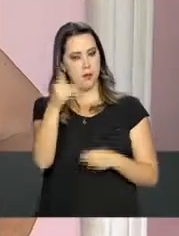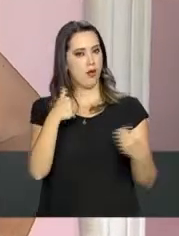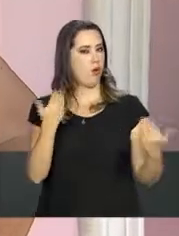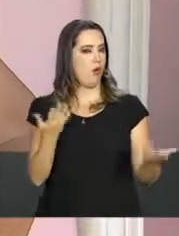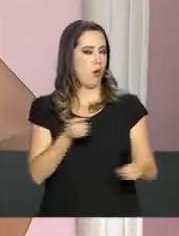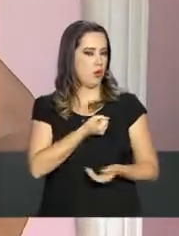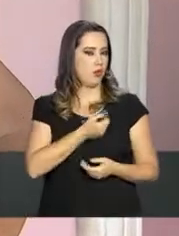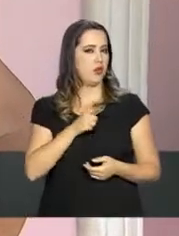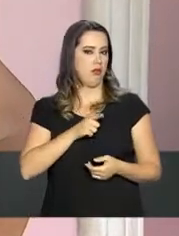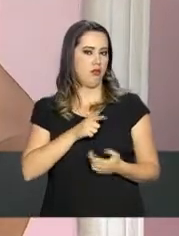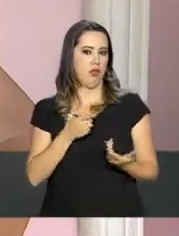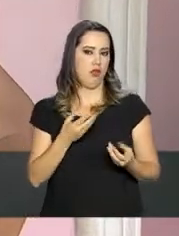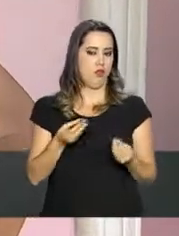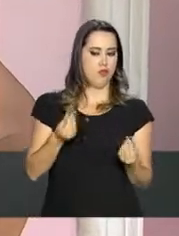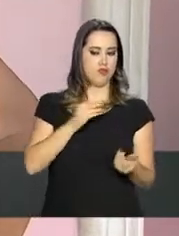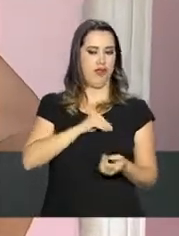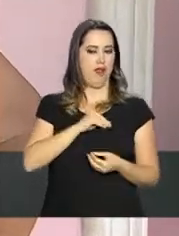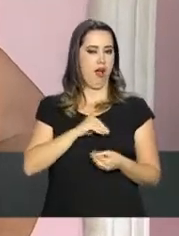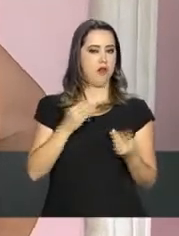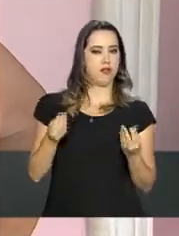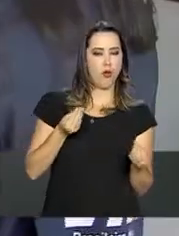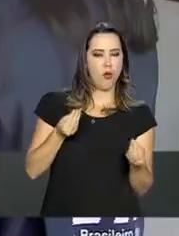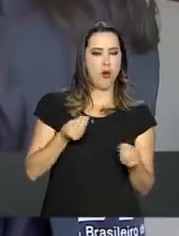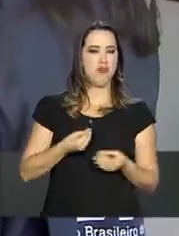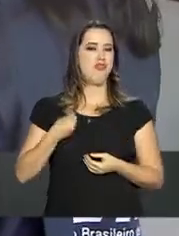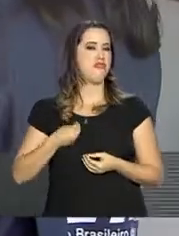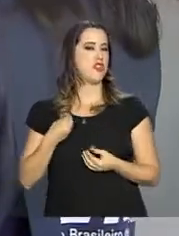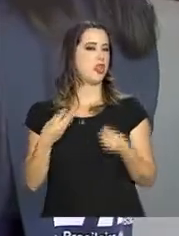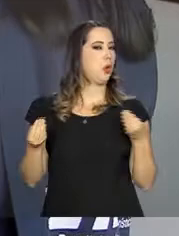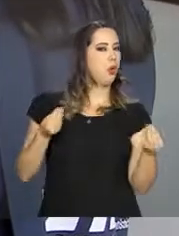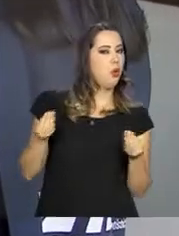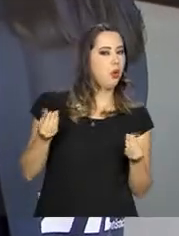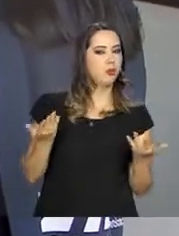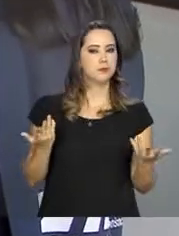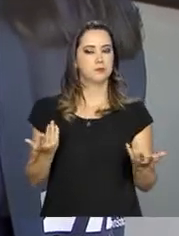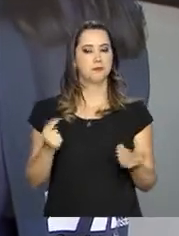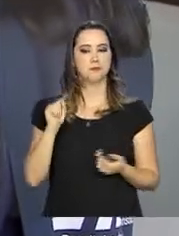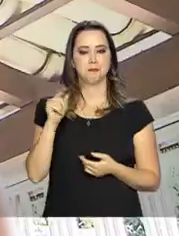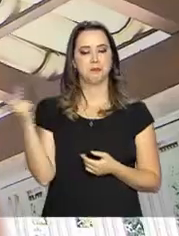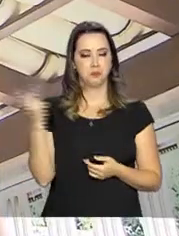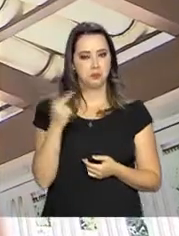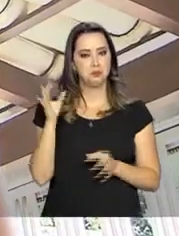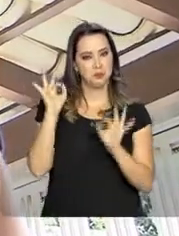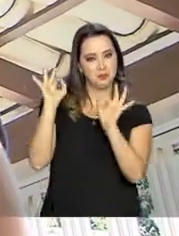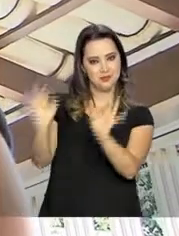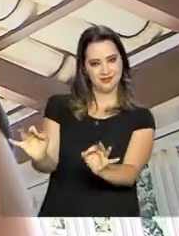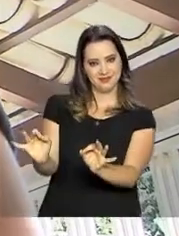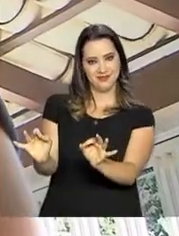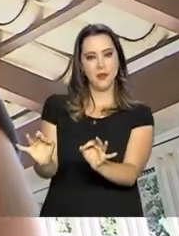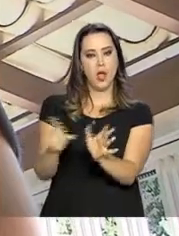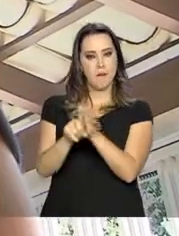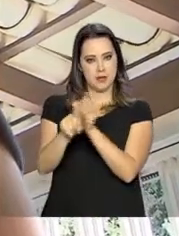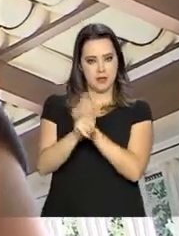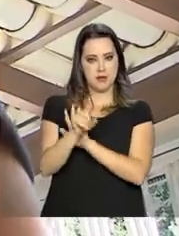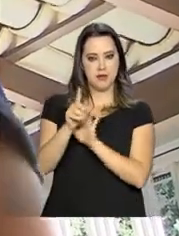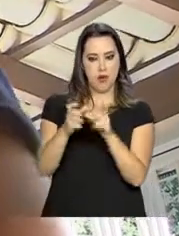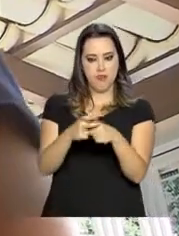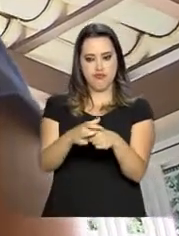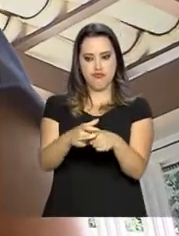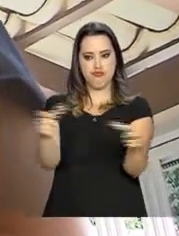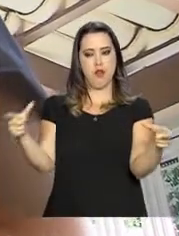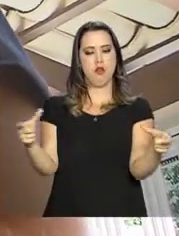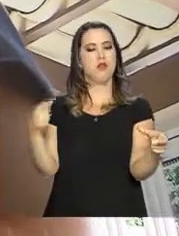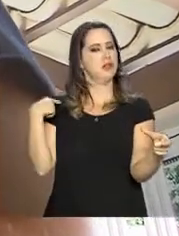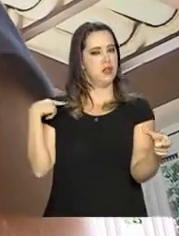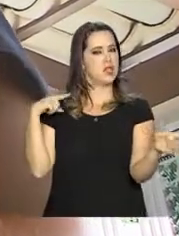tem por que ganha como vive né guilherme marines estão certos o censo demográfico é a maior operação